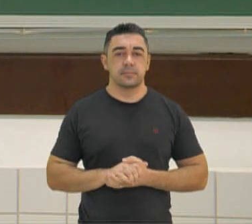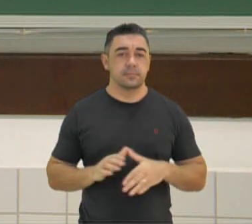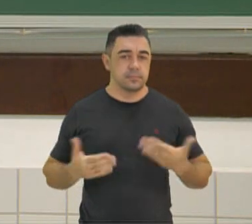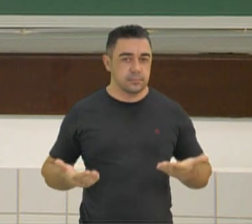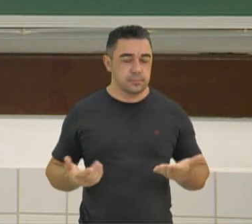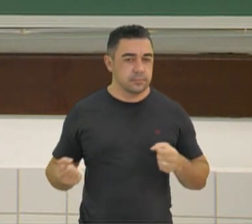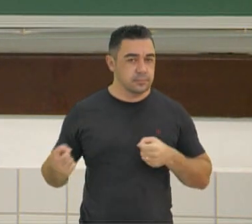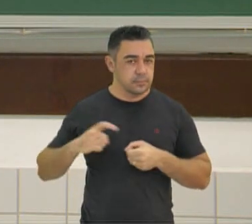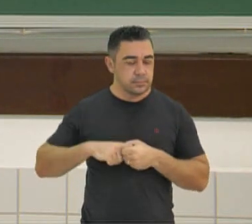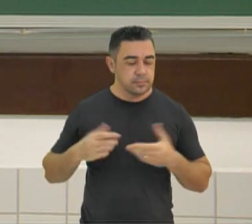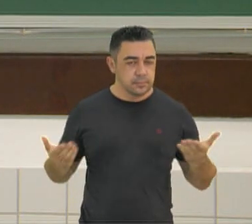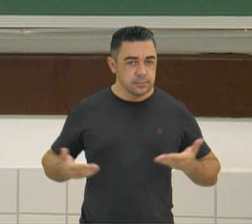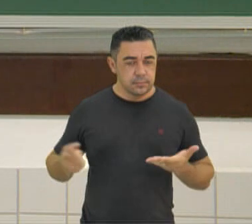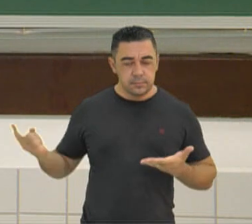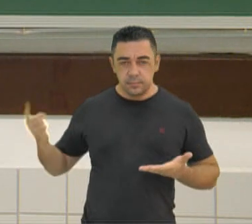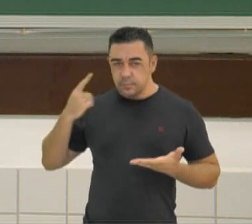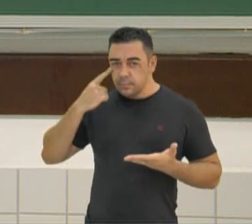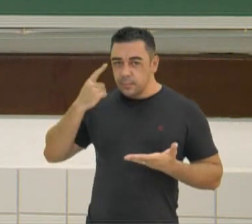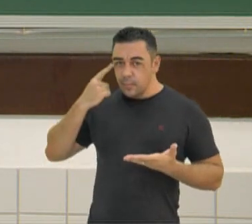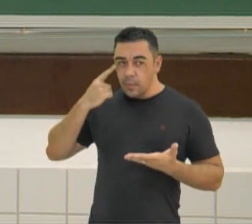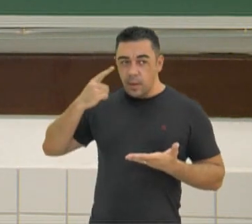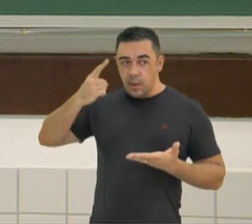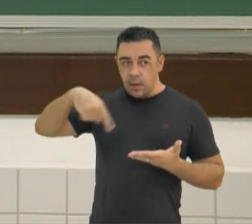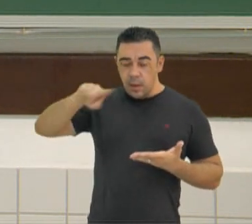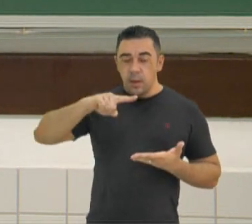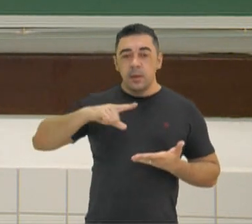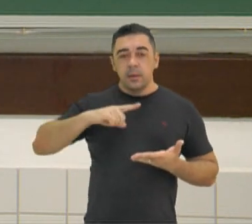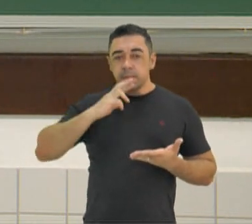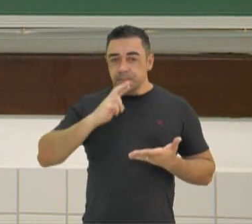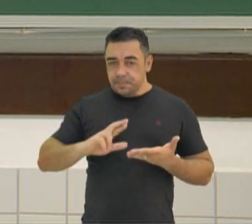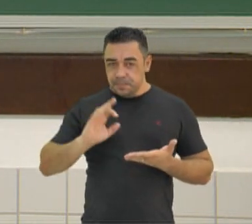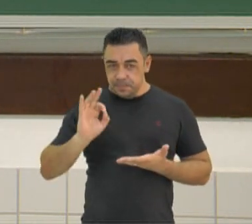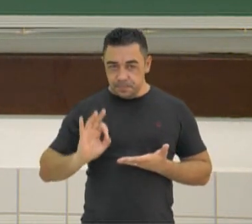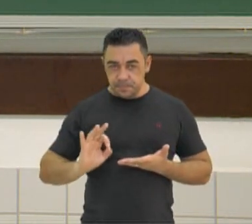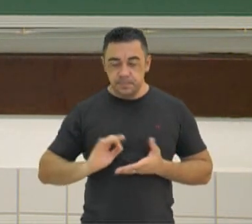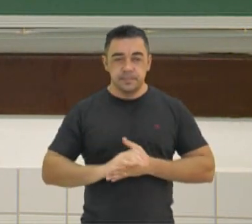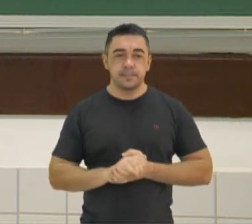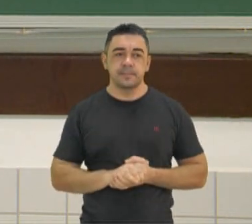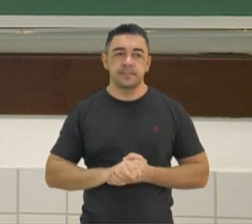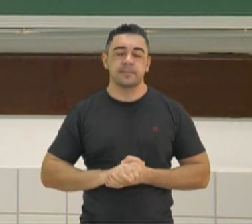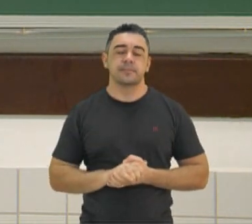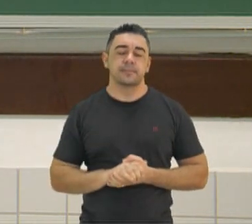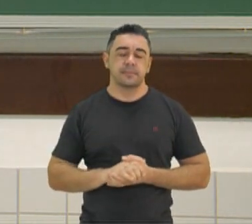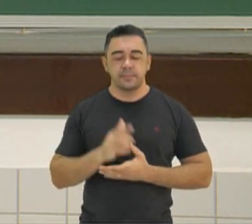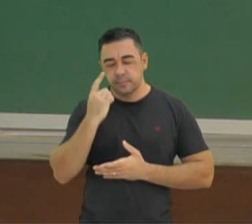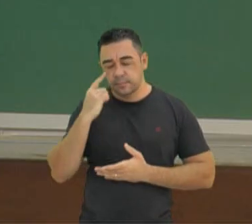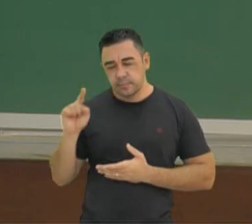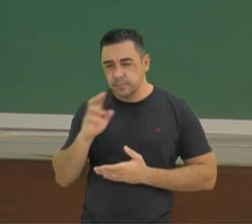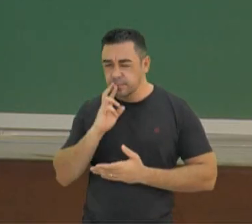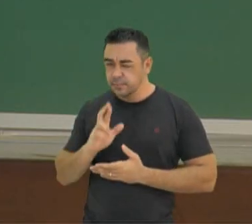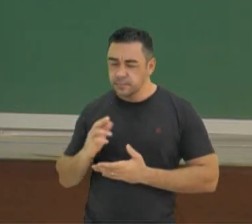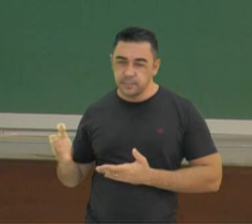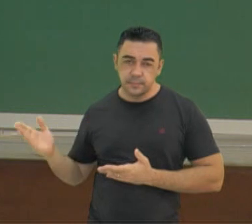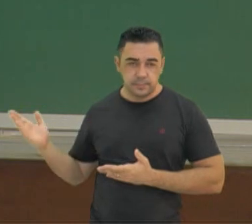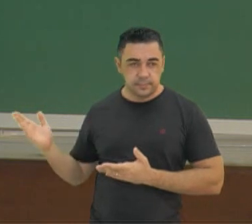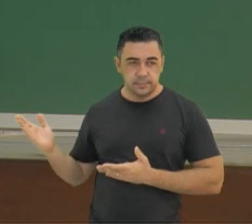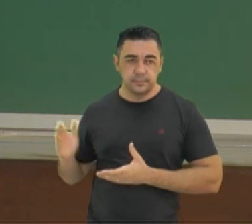Então, turma, voltando aqui para o nosso exercício, espero que todos tenham respondido ele já. E vamos lá para a solução